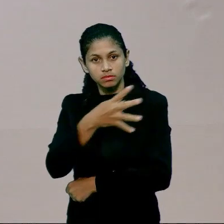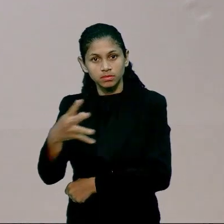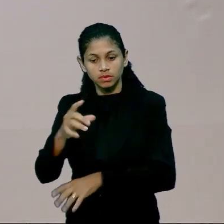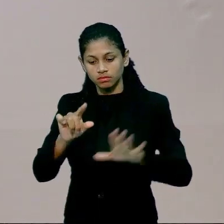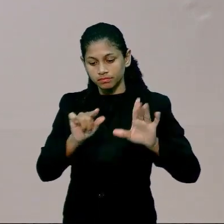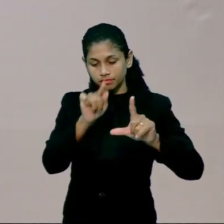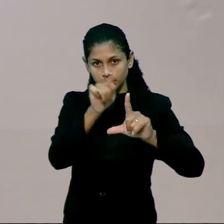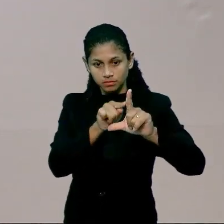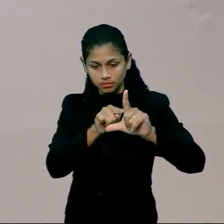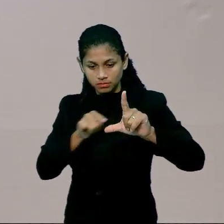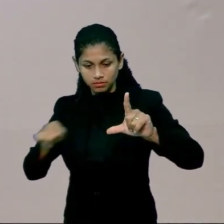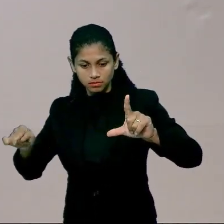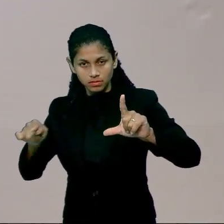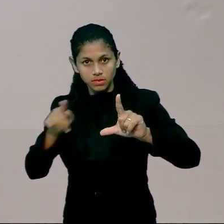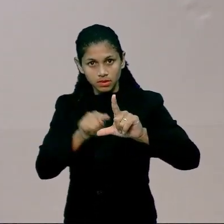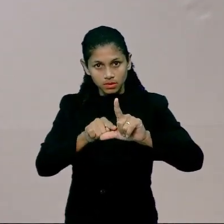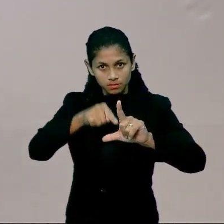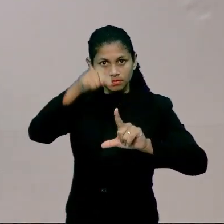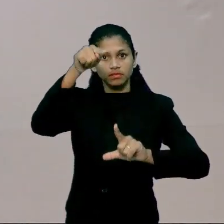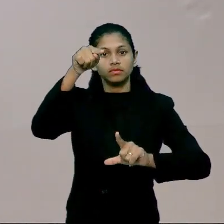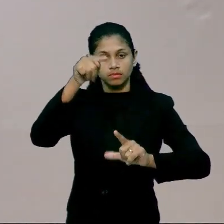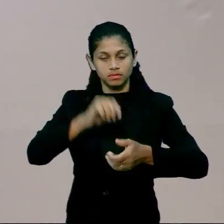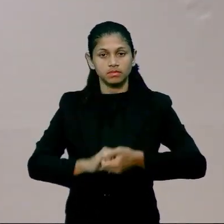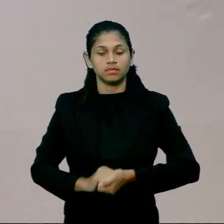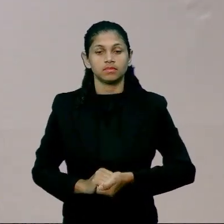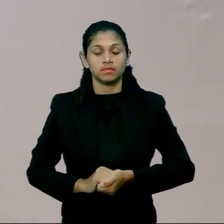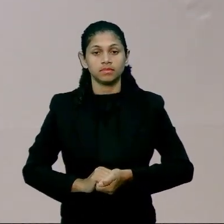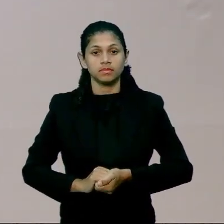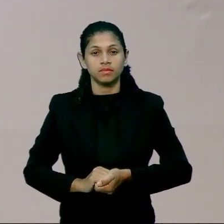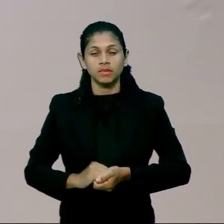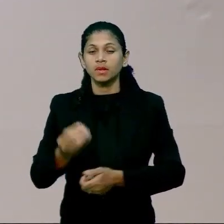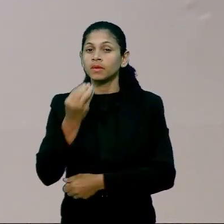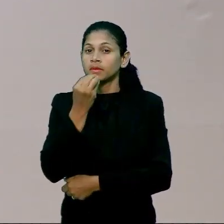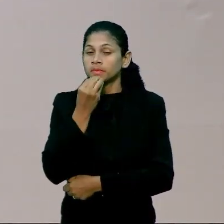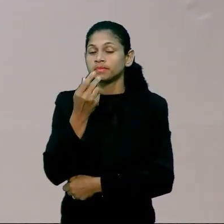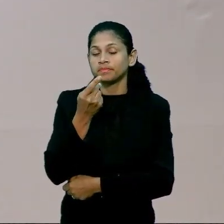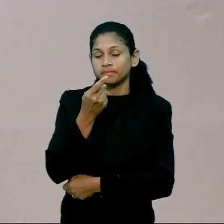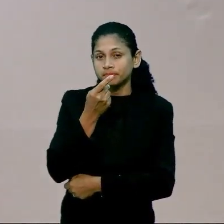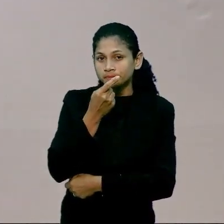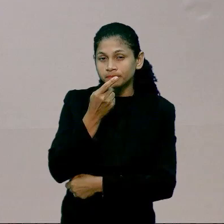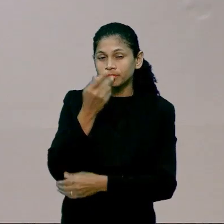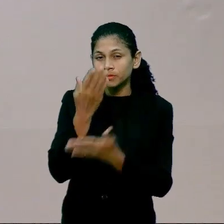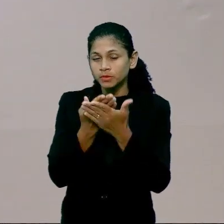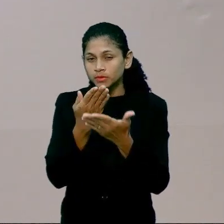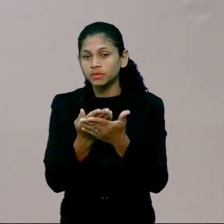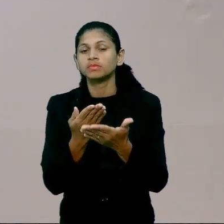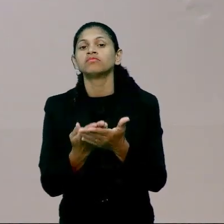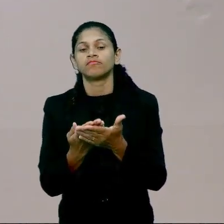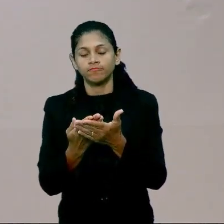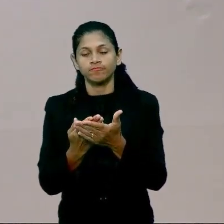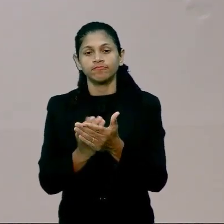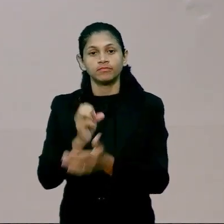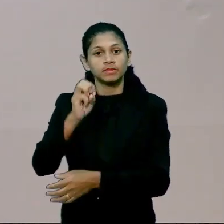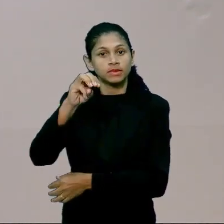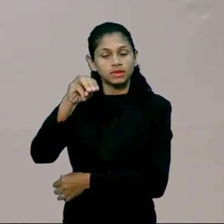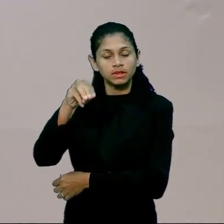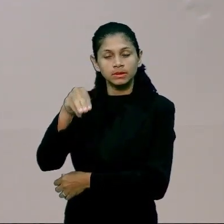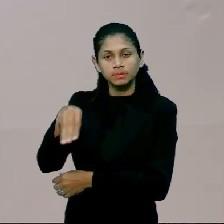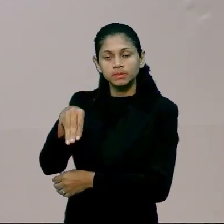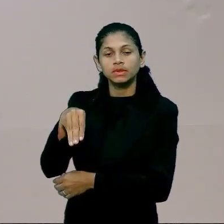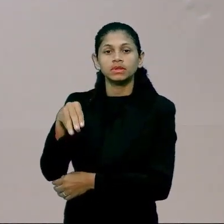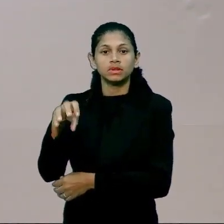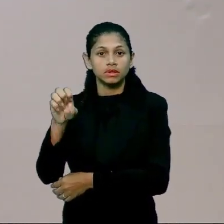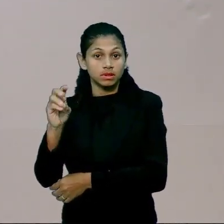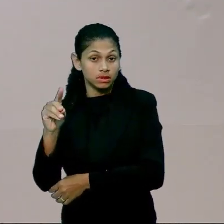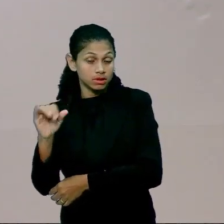horizontal já na probabilidade a gente trabalha muito conteúdo falando da média moda mediana